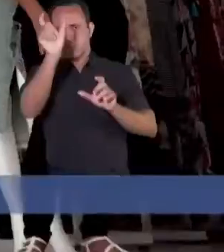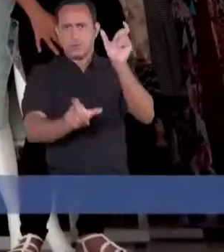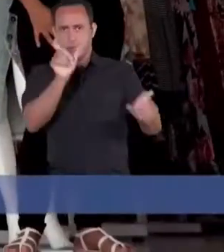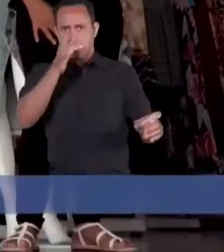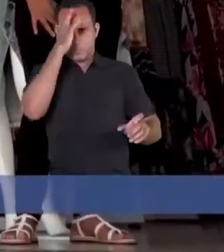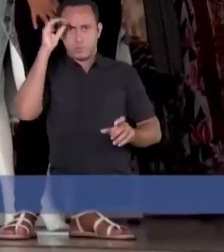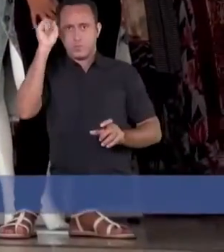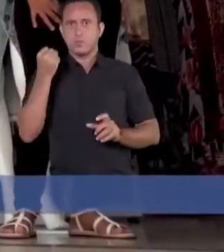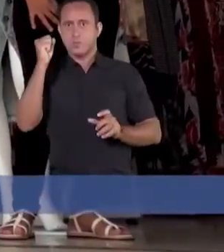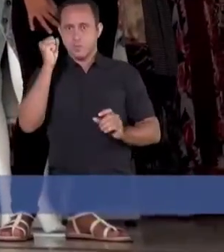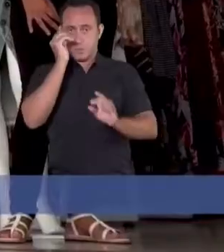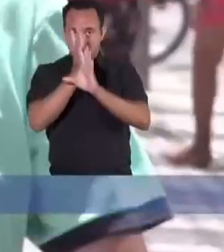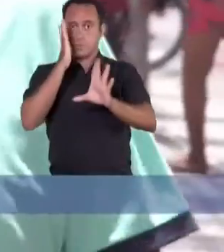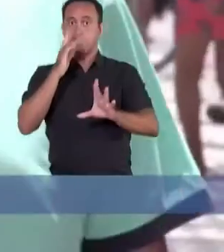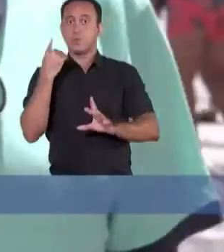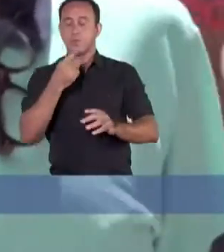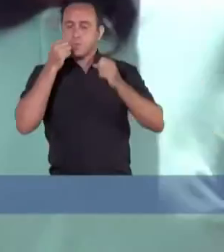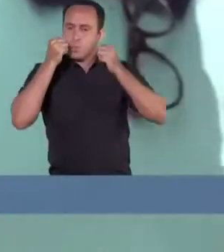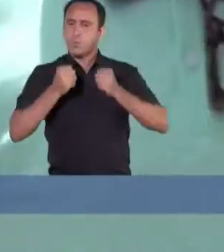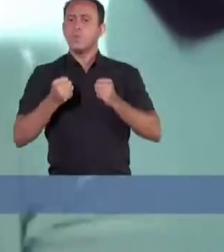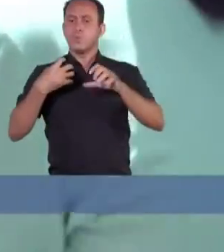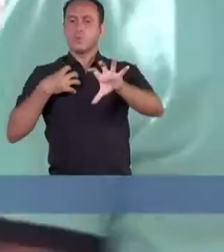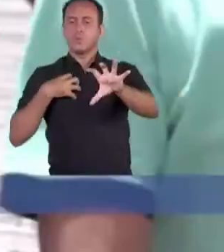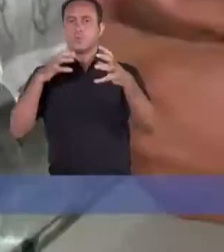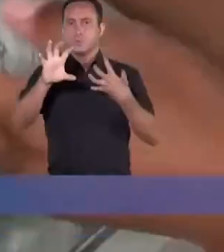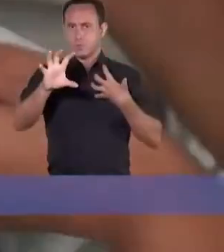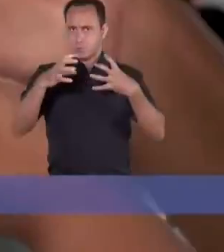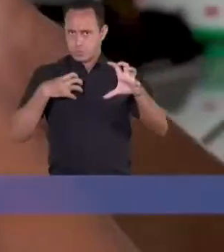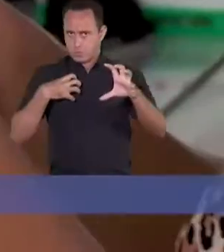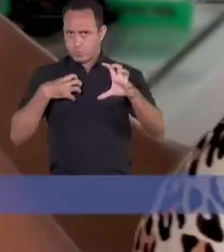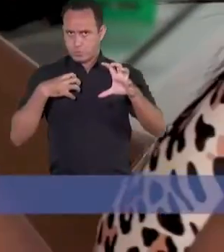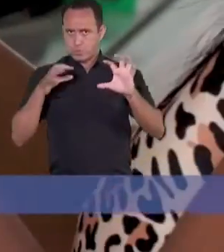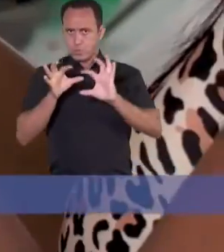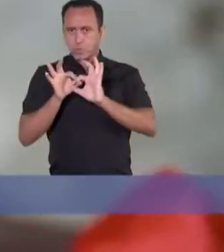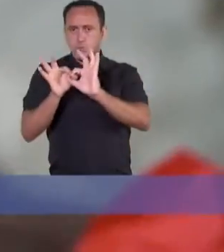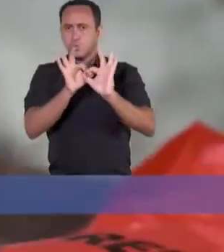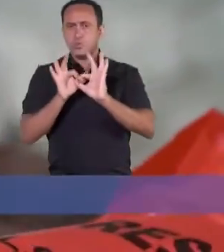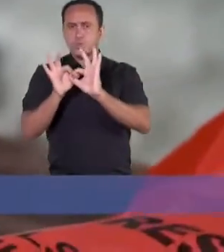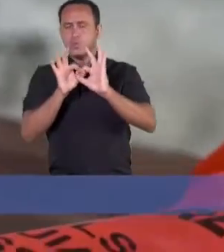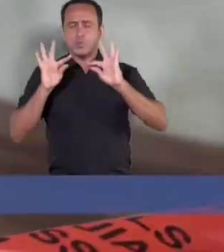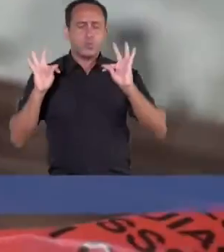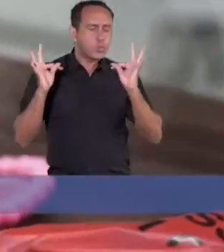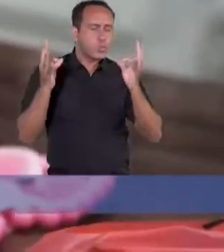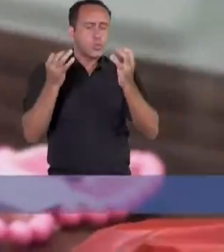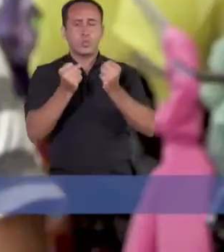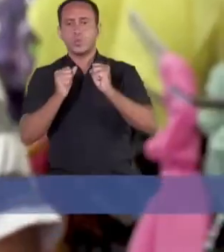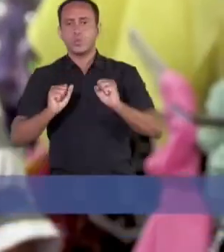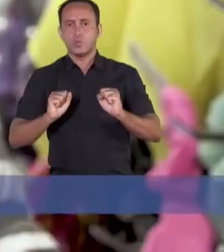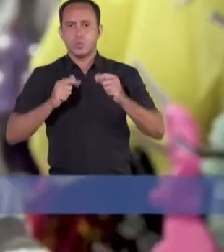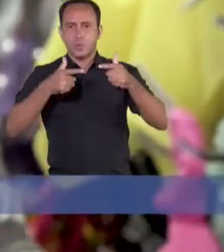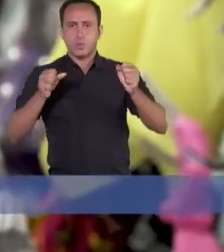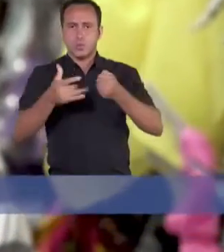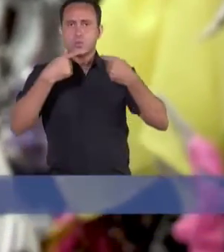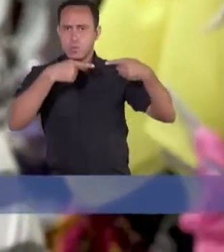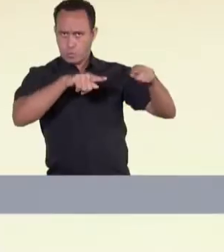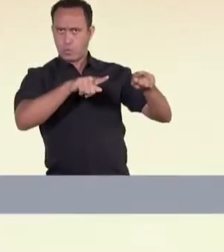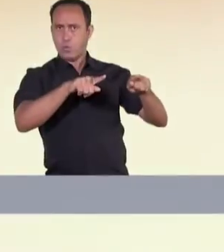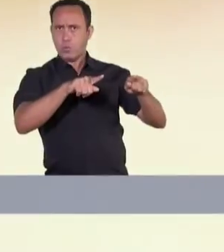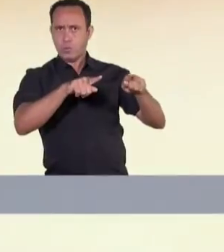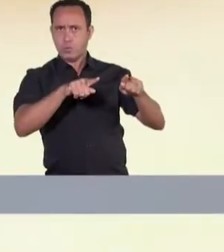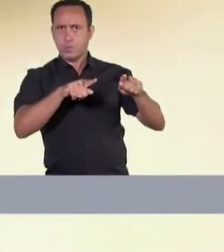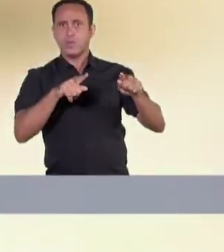agência descobrimos em nós o poder da empatia e assim uso limos e Corpo e Alma Contra o coronavírus